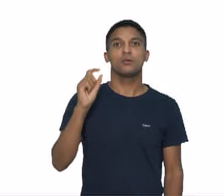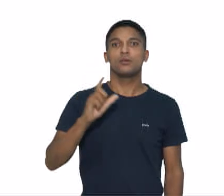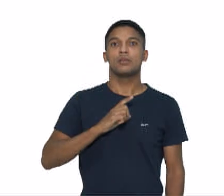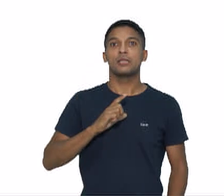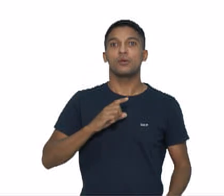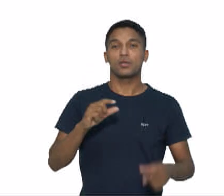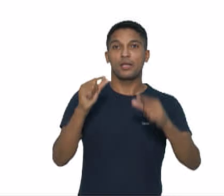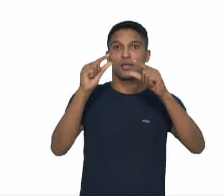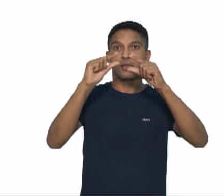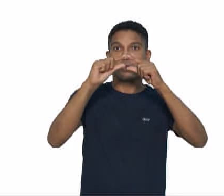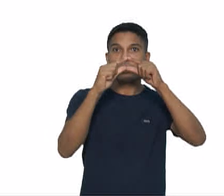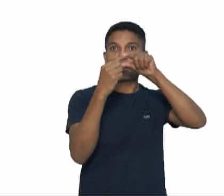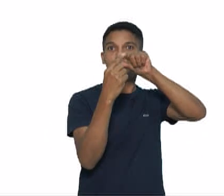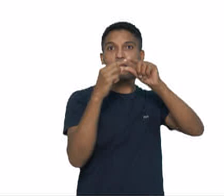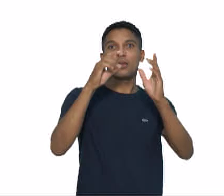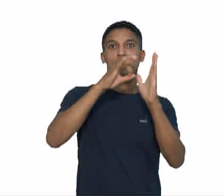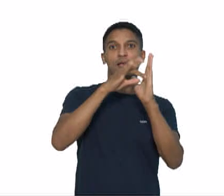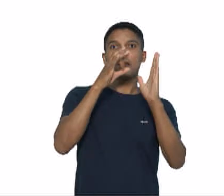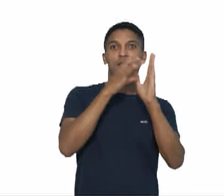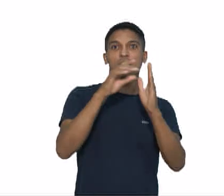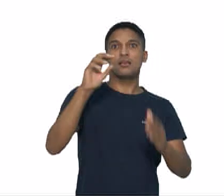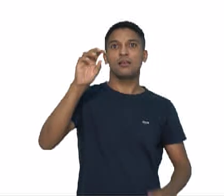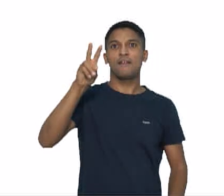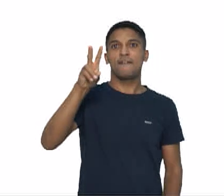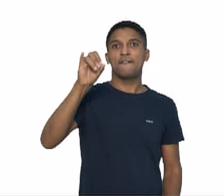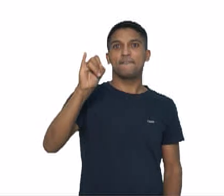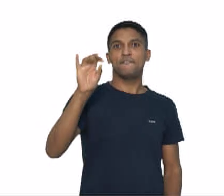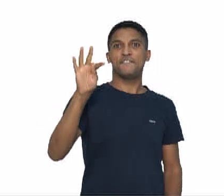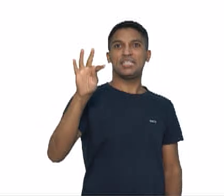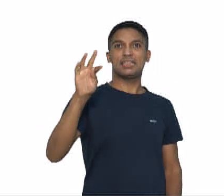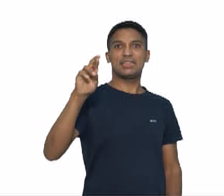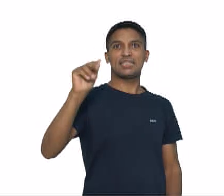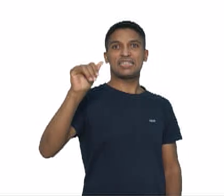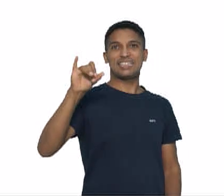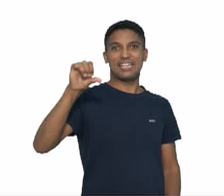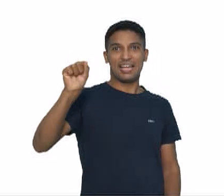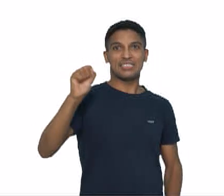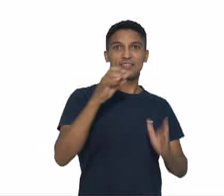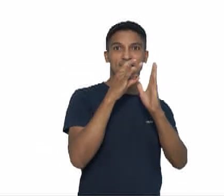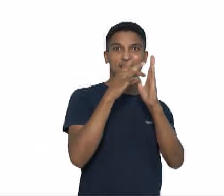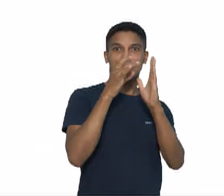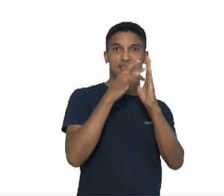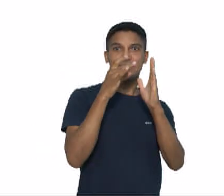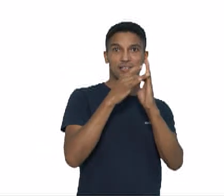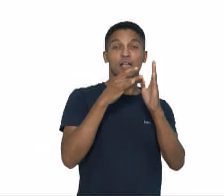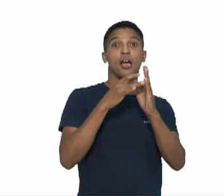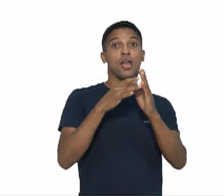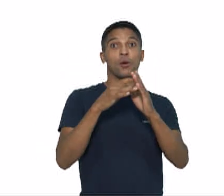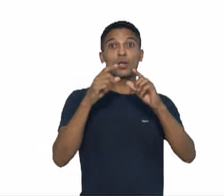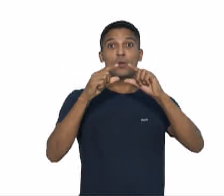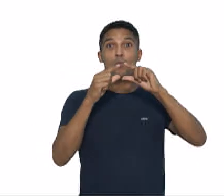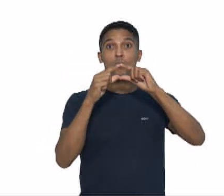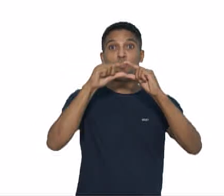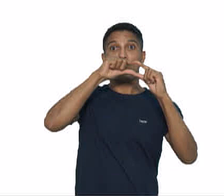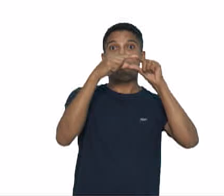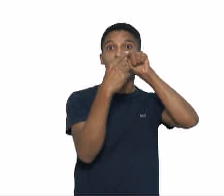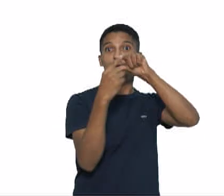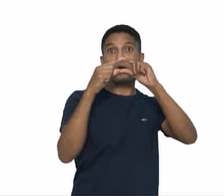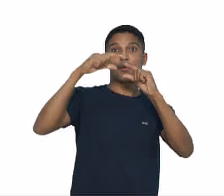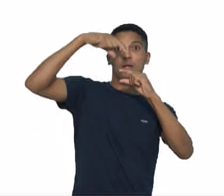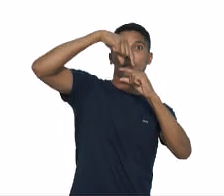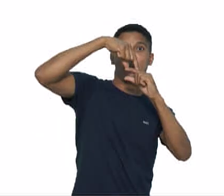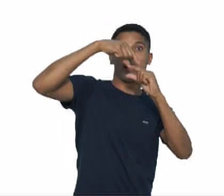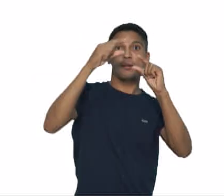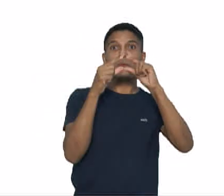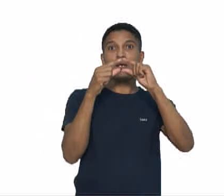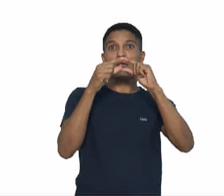tem desenhos em vitrais com formas abstratas de composições simétricas. São bem utilizados nas igrejas